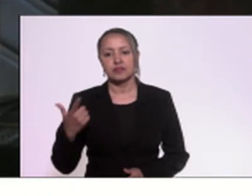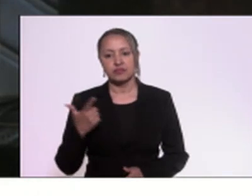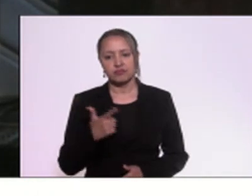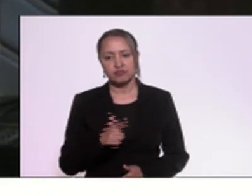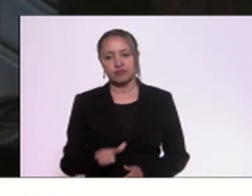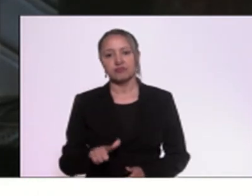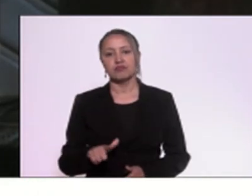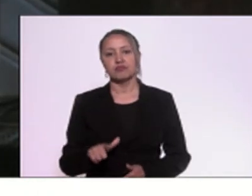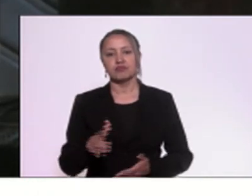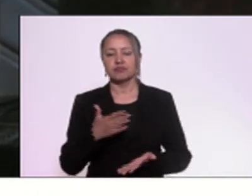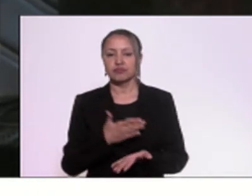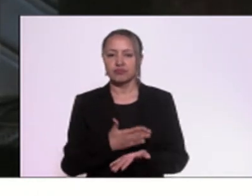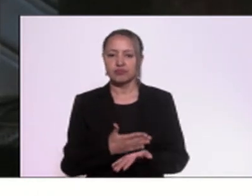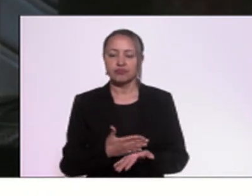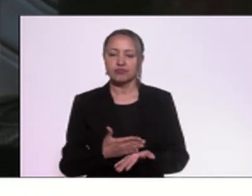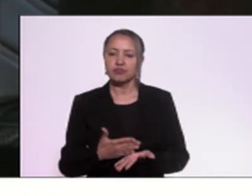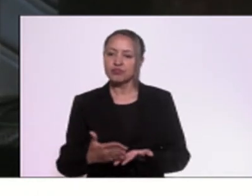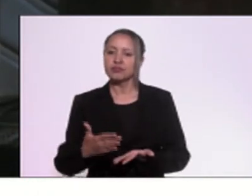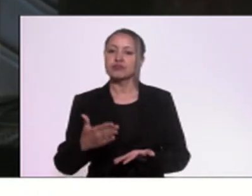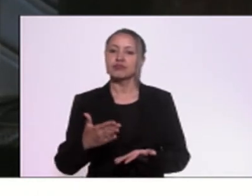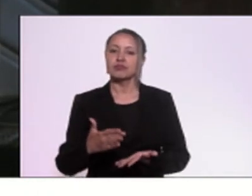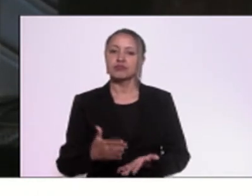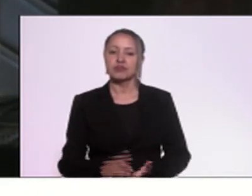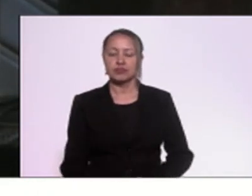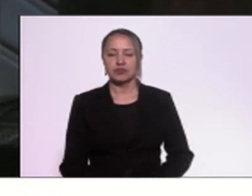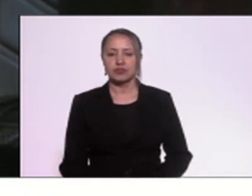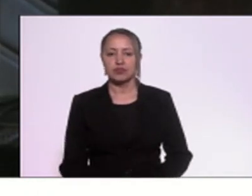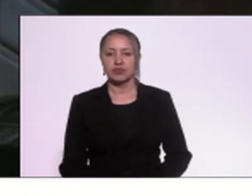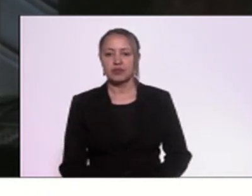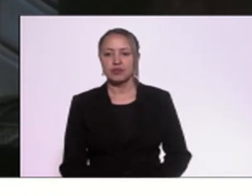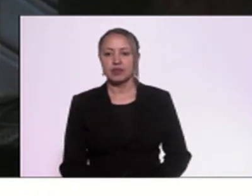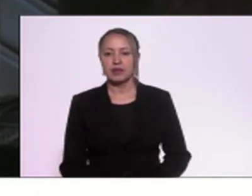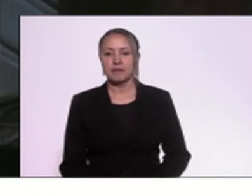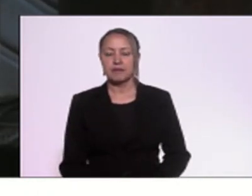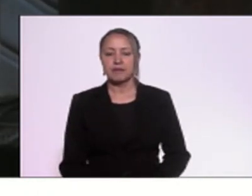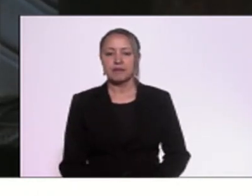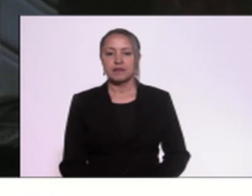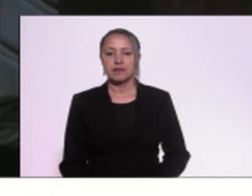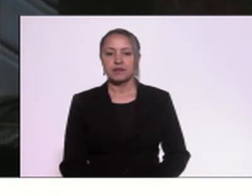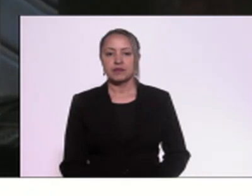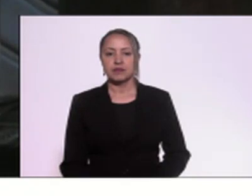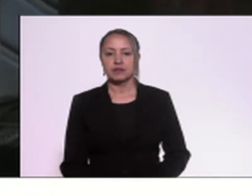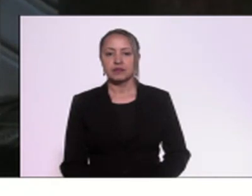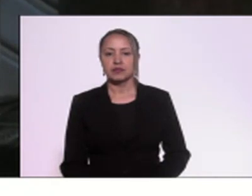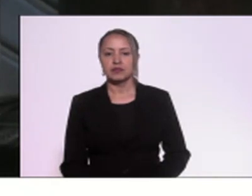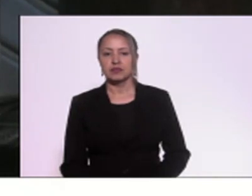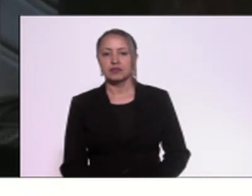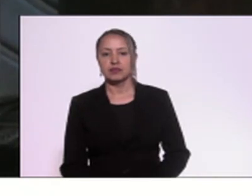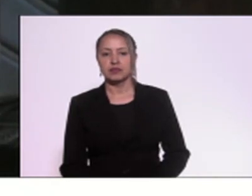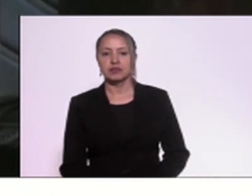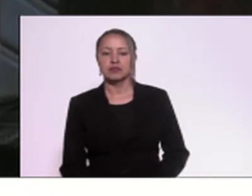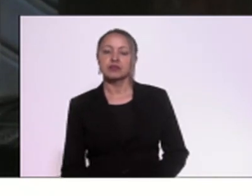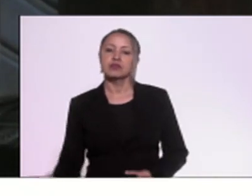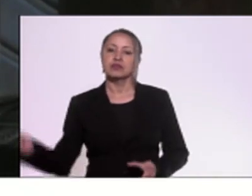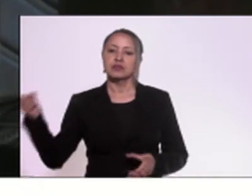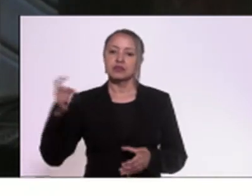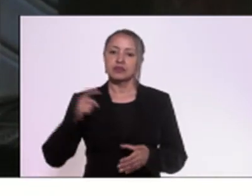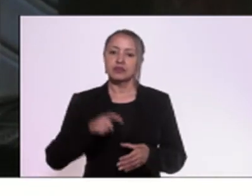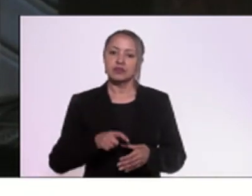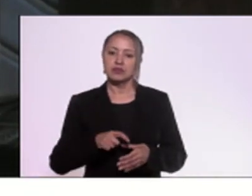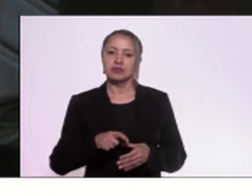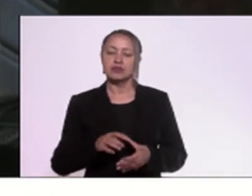pensando, será que a cultura tinha que estar no Ministério do Turismo ou o turismo no Ministério da Cultura? O que é mais